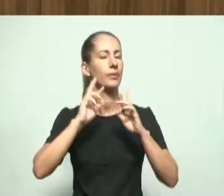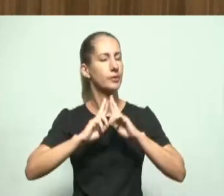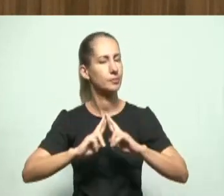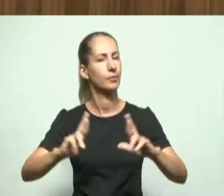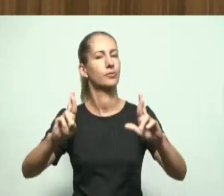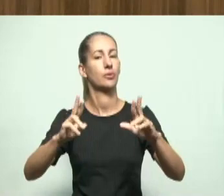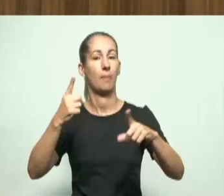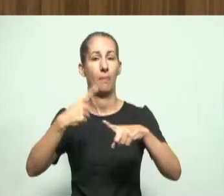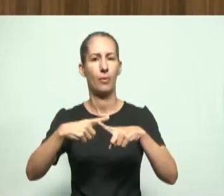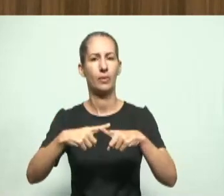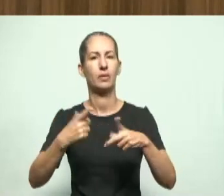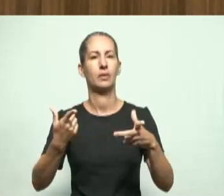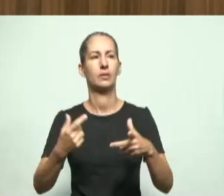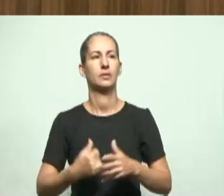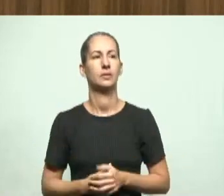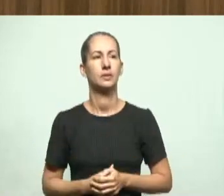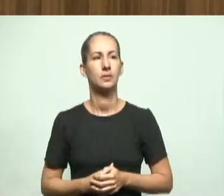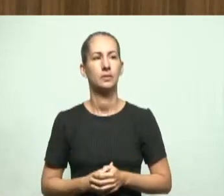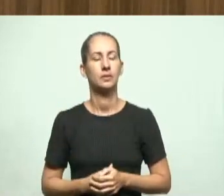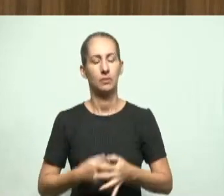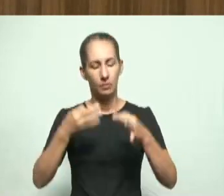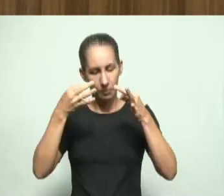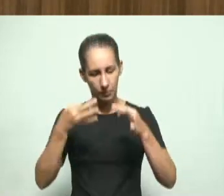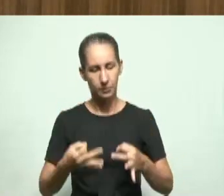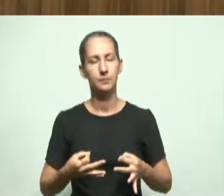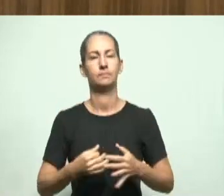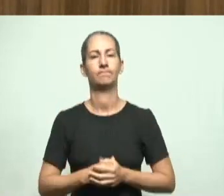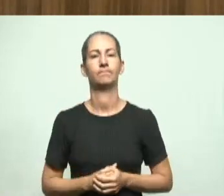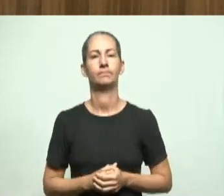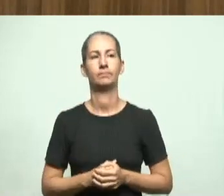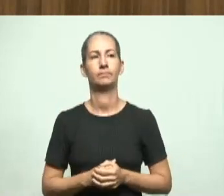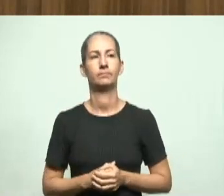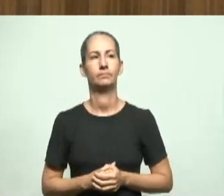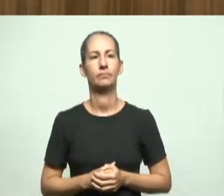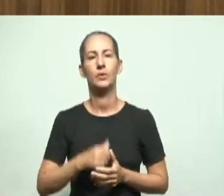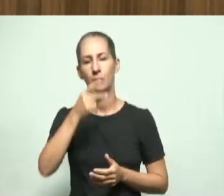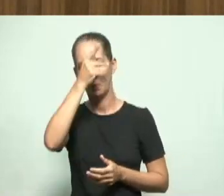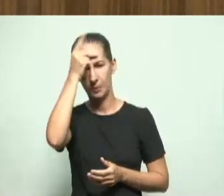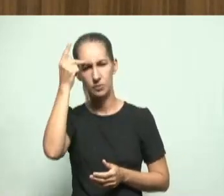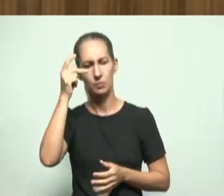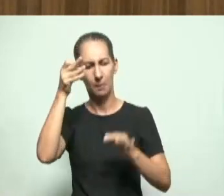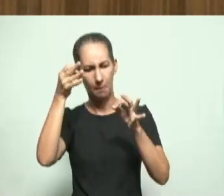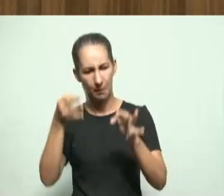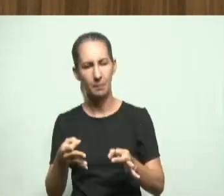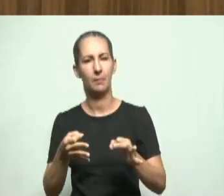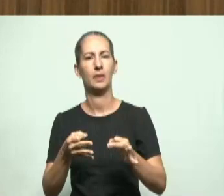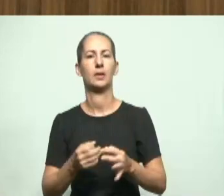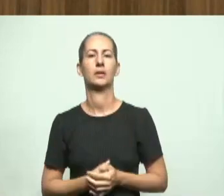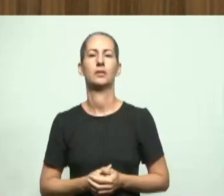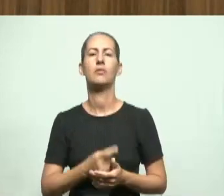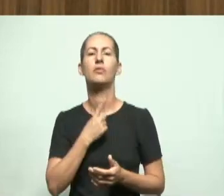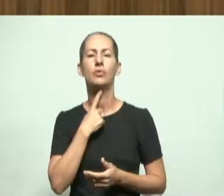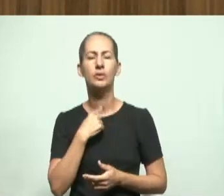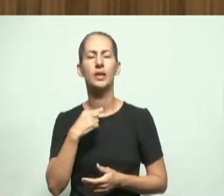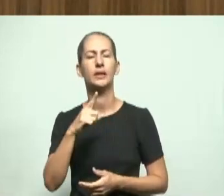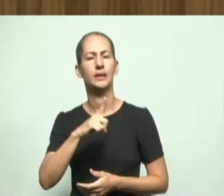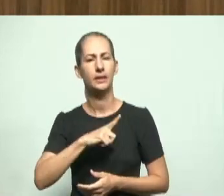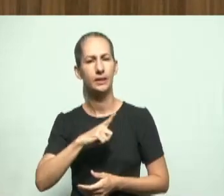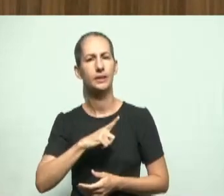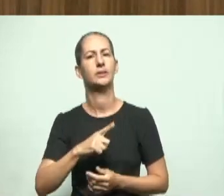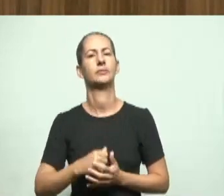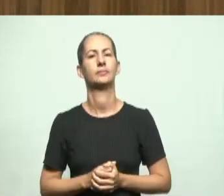resposta, porque a gente tem um homem qualificado, a gente tem um homem preparado, com vontade,